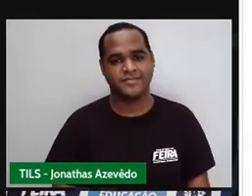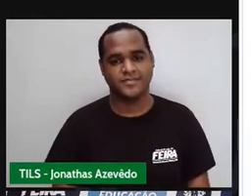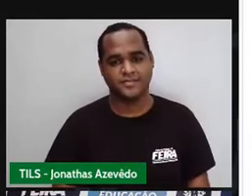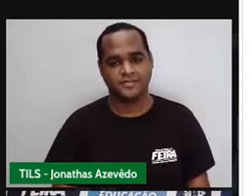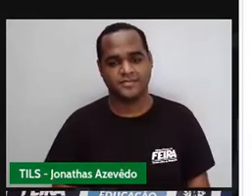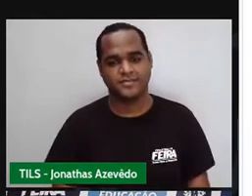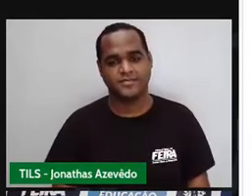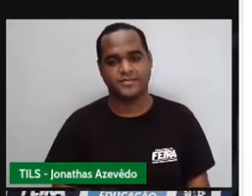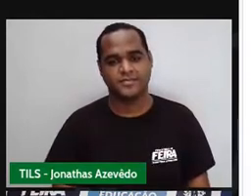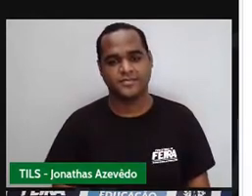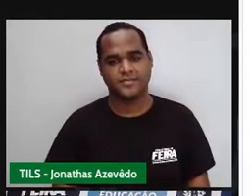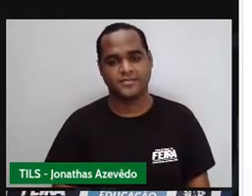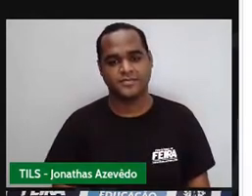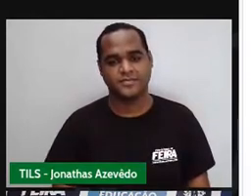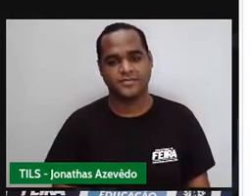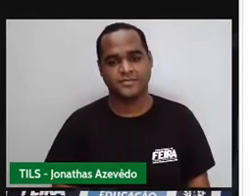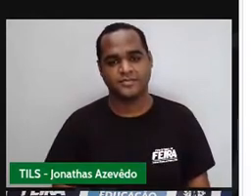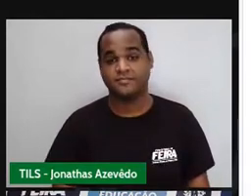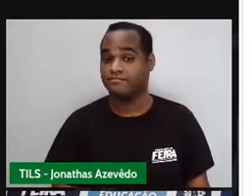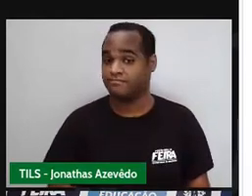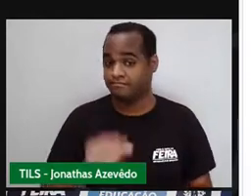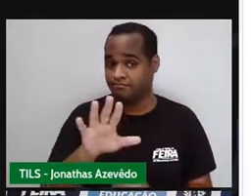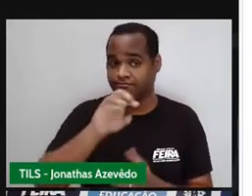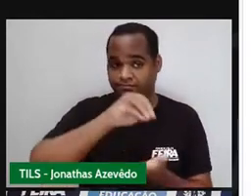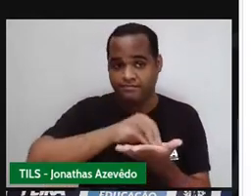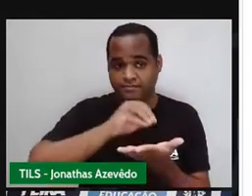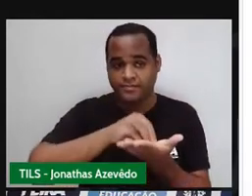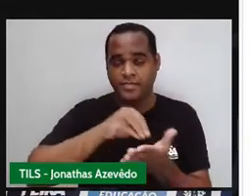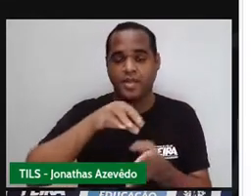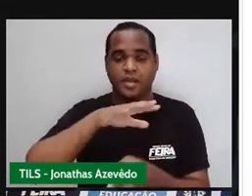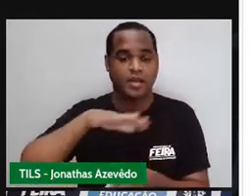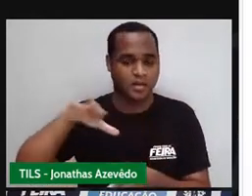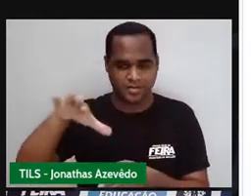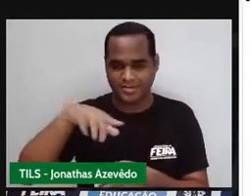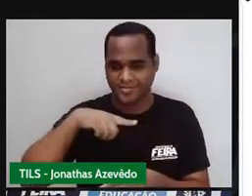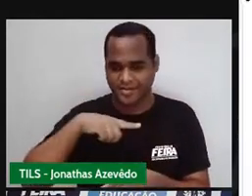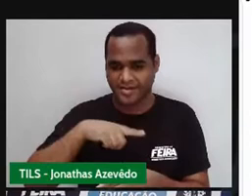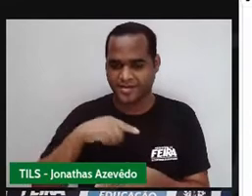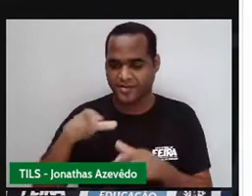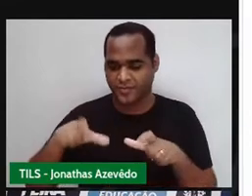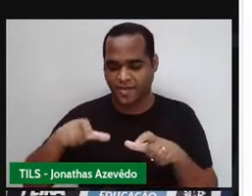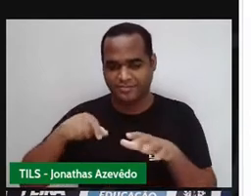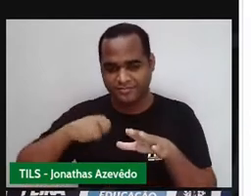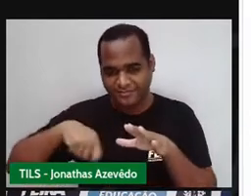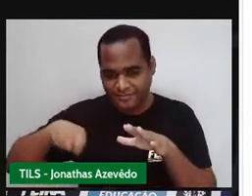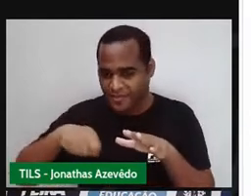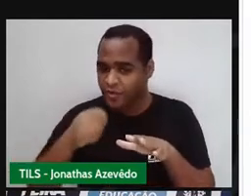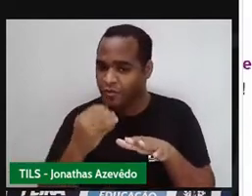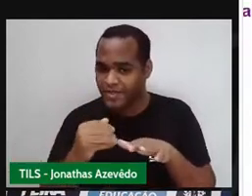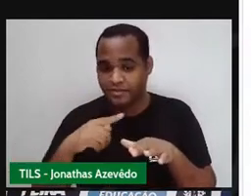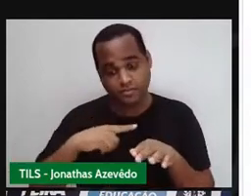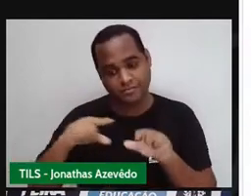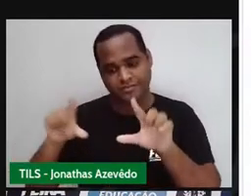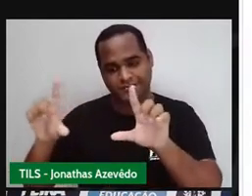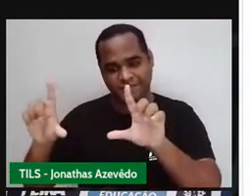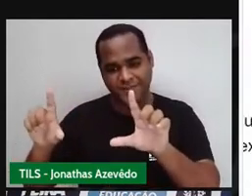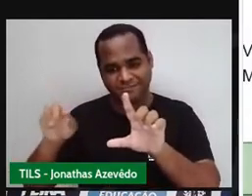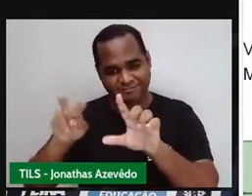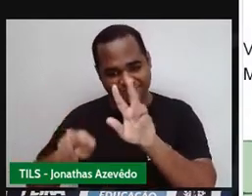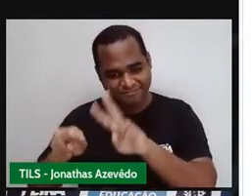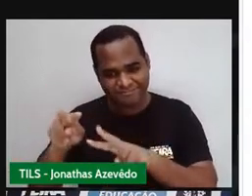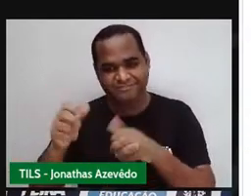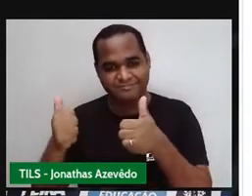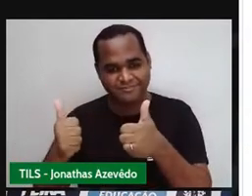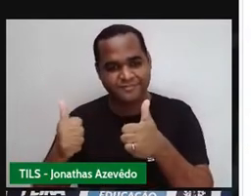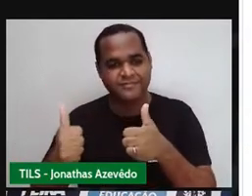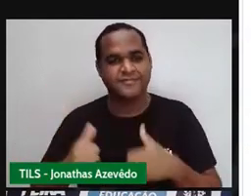É mas tá faltando né a área que a gente encontrou da cozinha e na sala vamos arrastar a